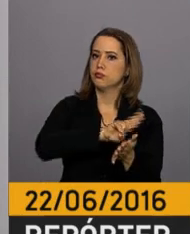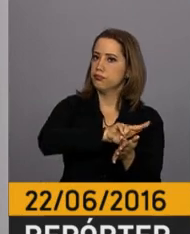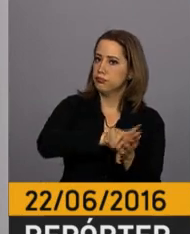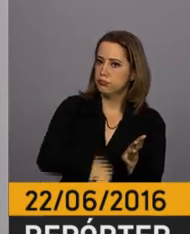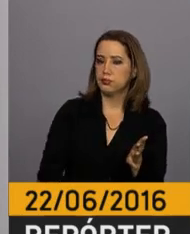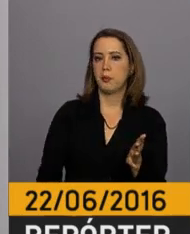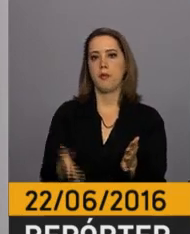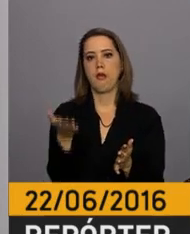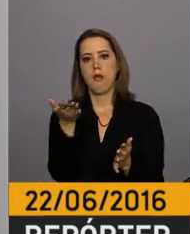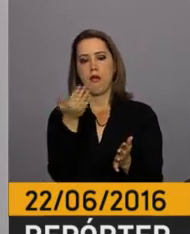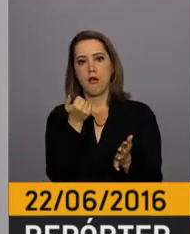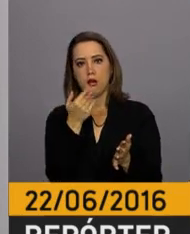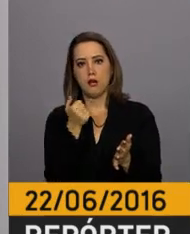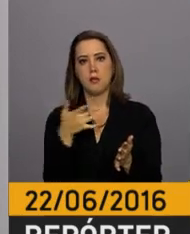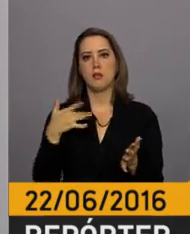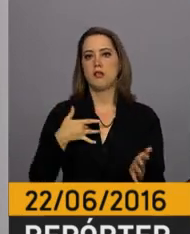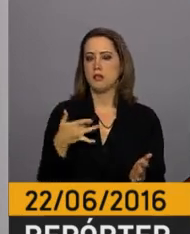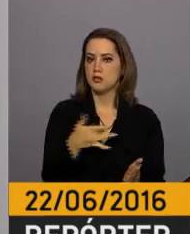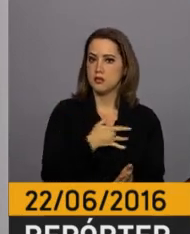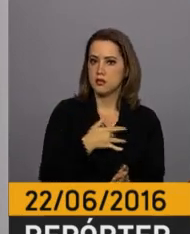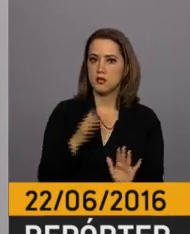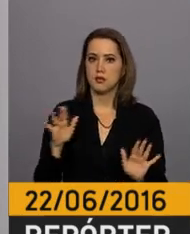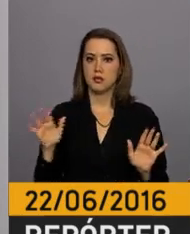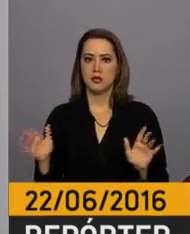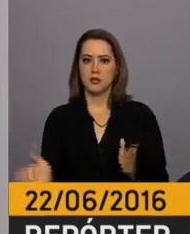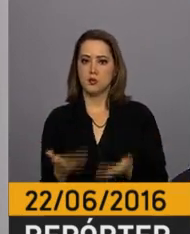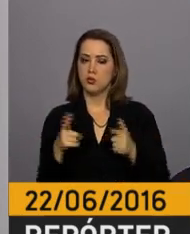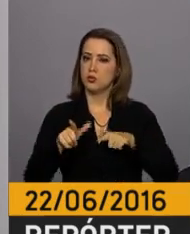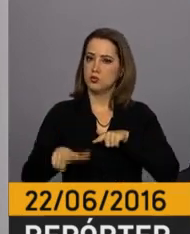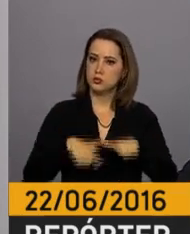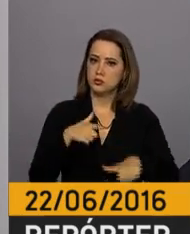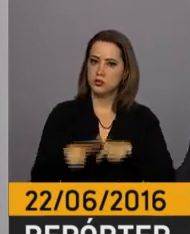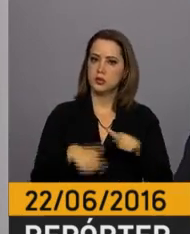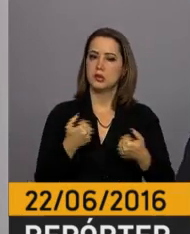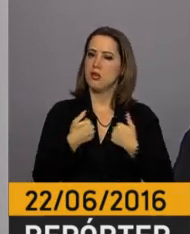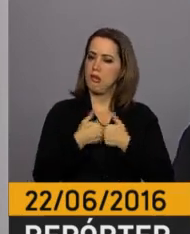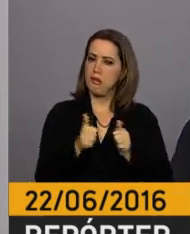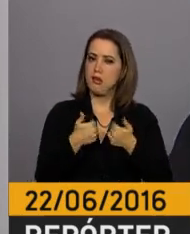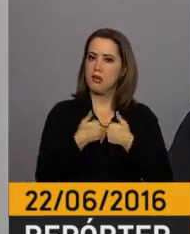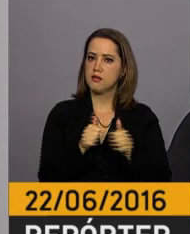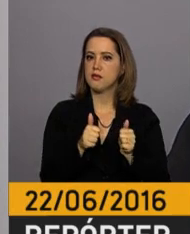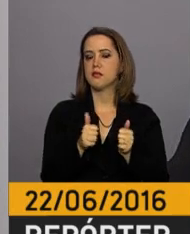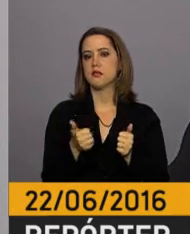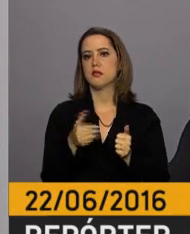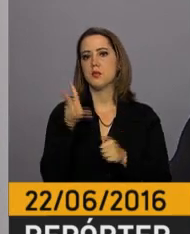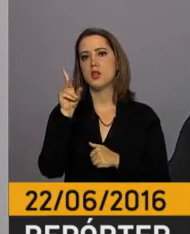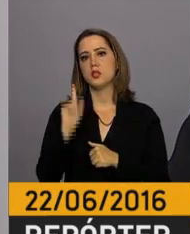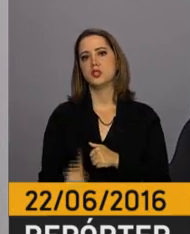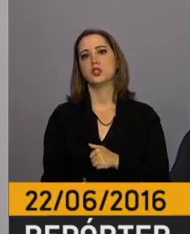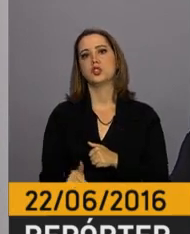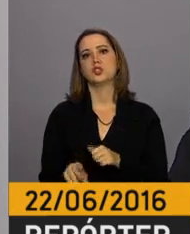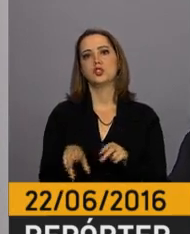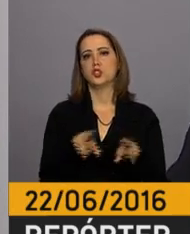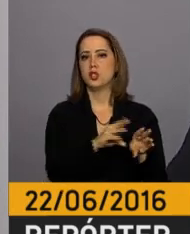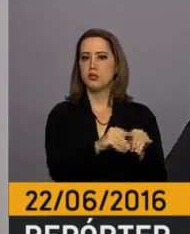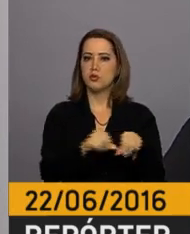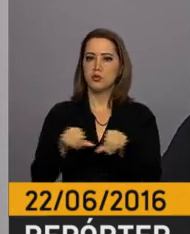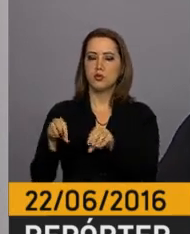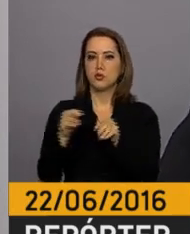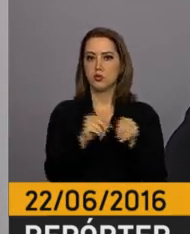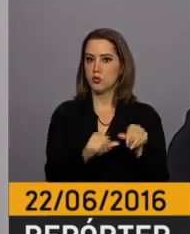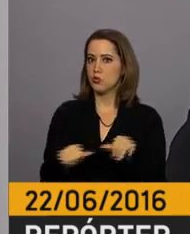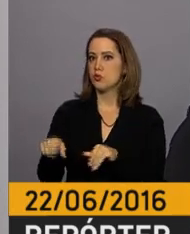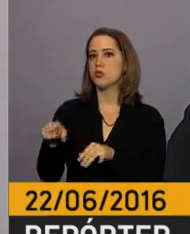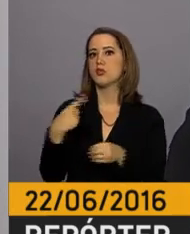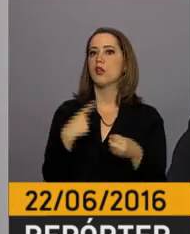saúde emprego e renda religião transporte direitos fundiários tanto